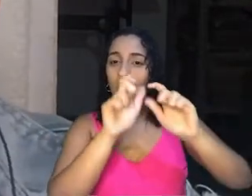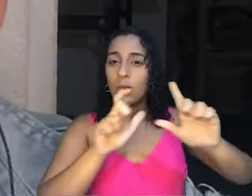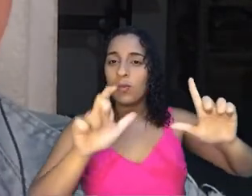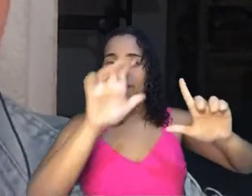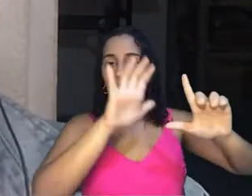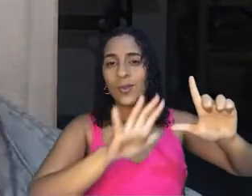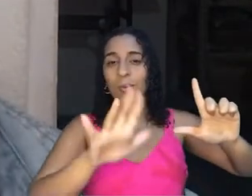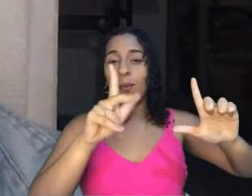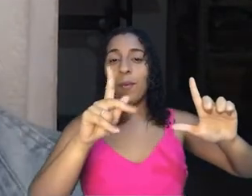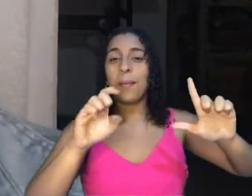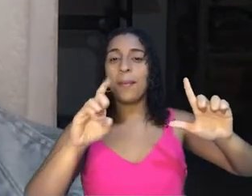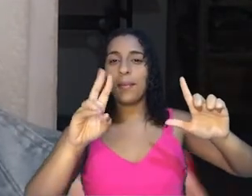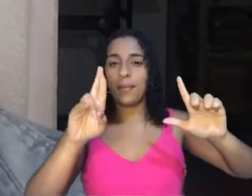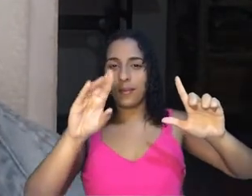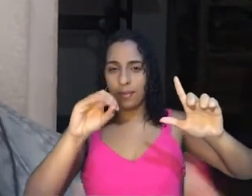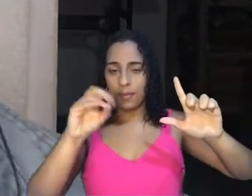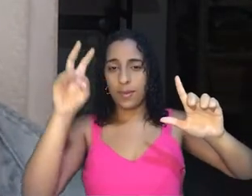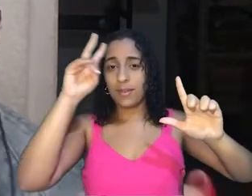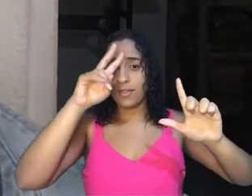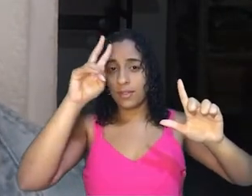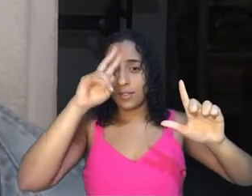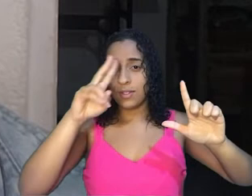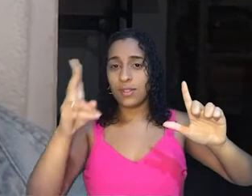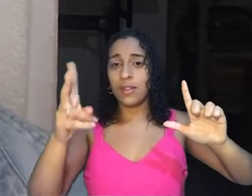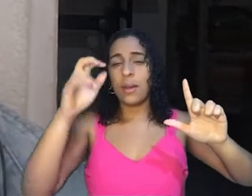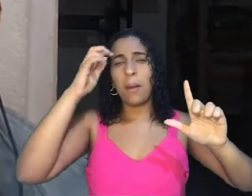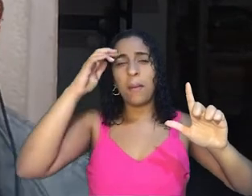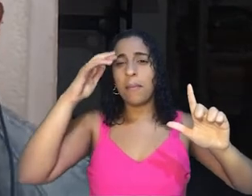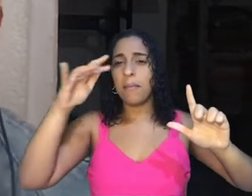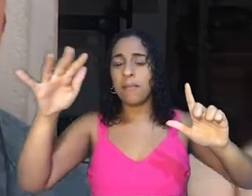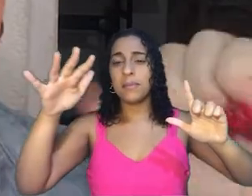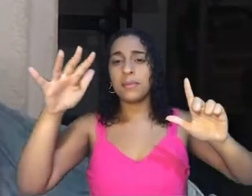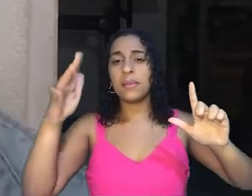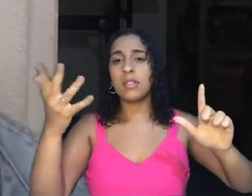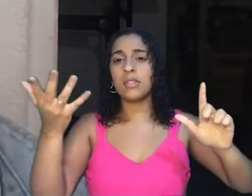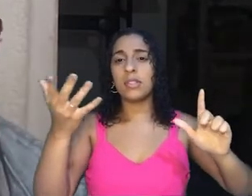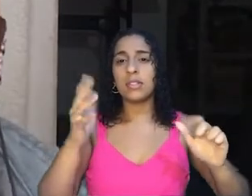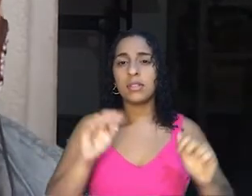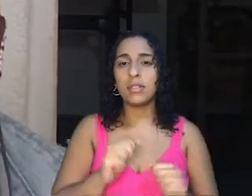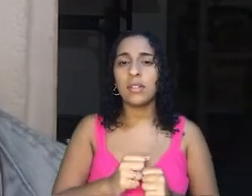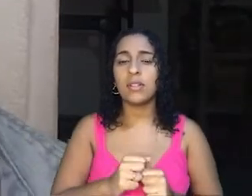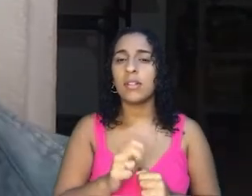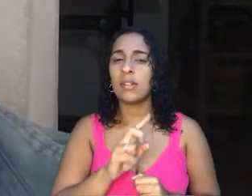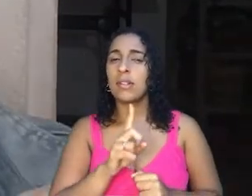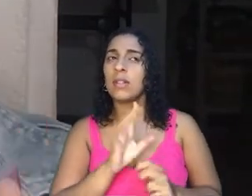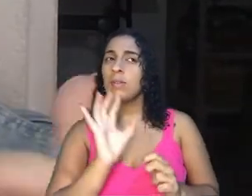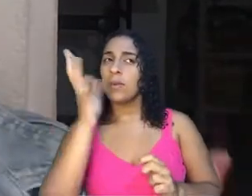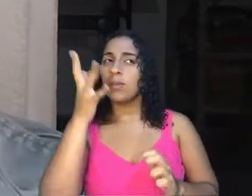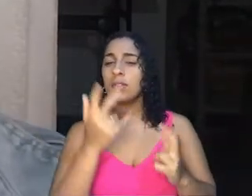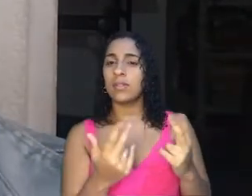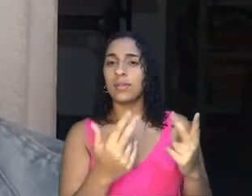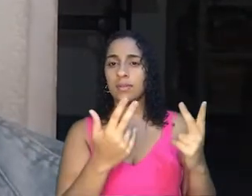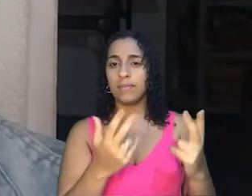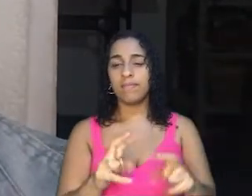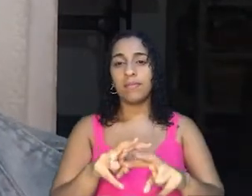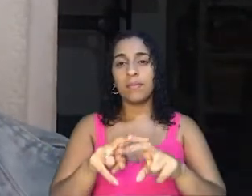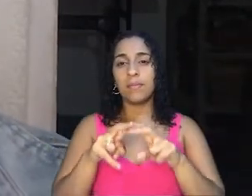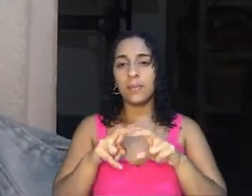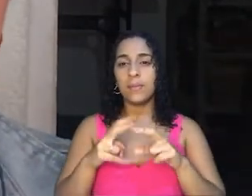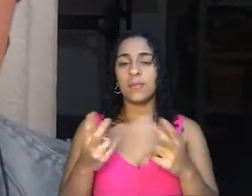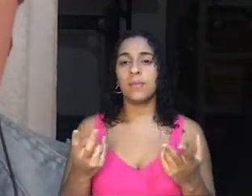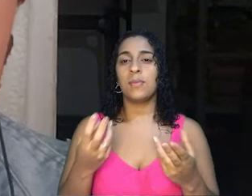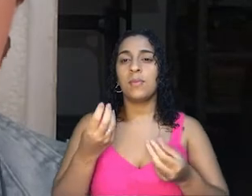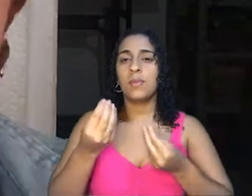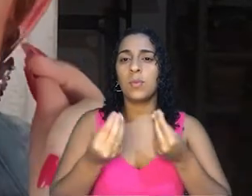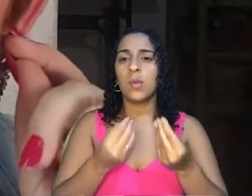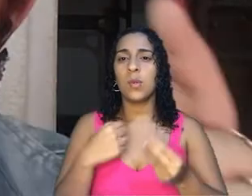forma bom e é por isso que como a gente pode pensar primeira coisa história a contrapelo São coisa muito importante a gente